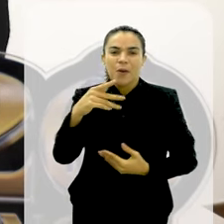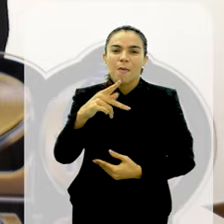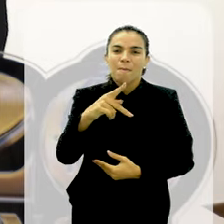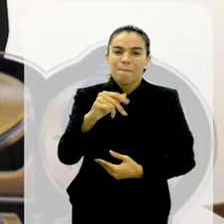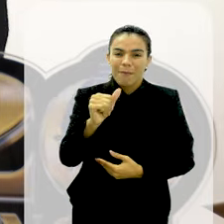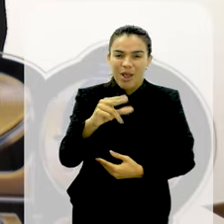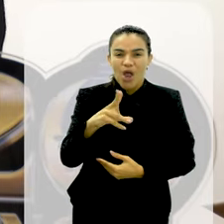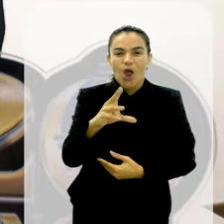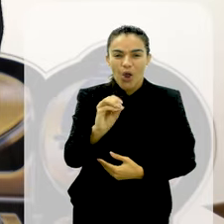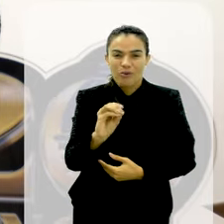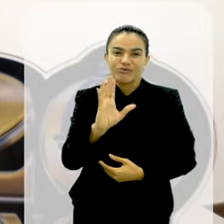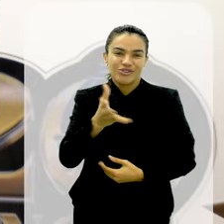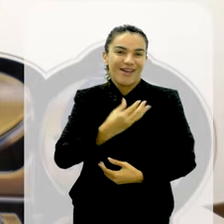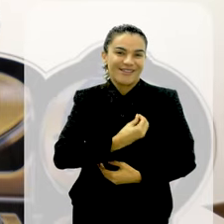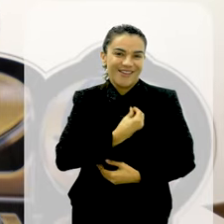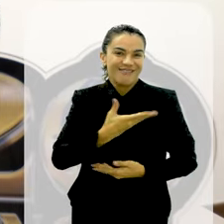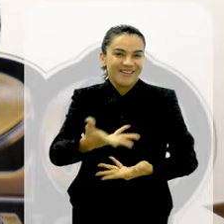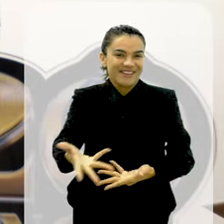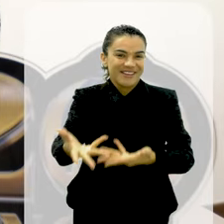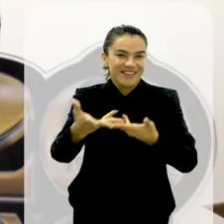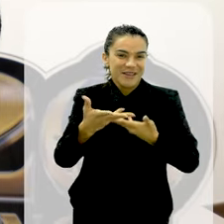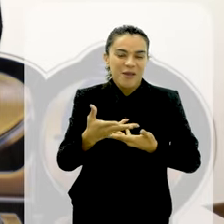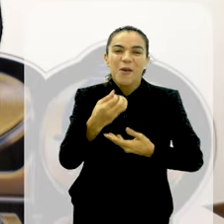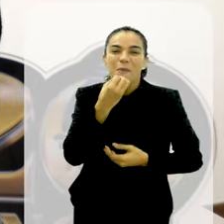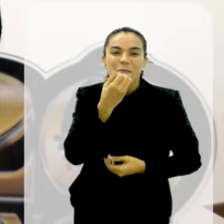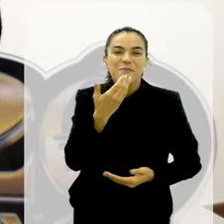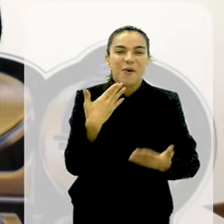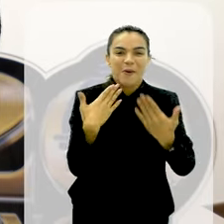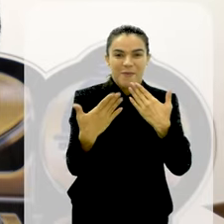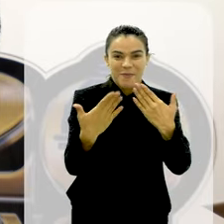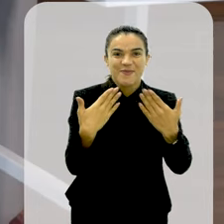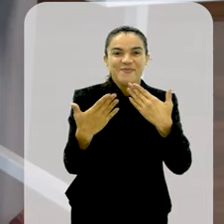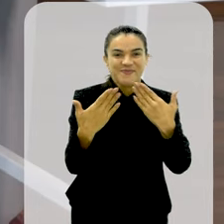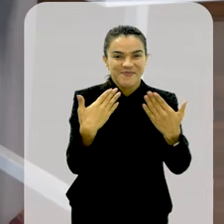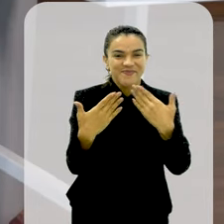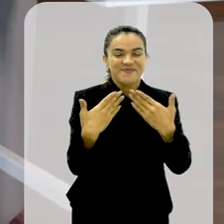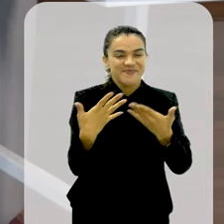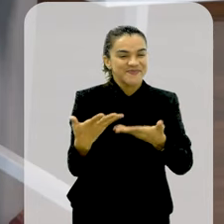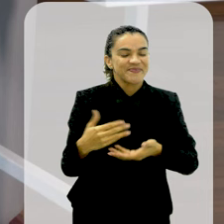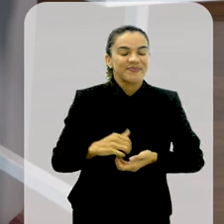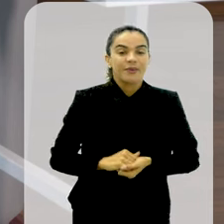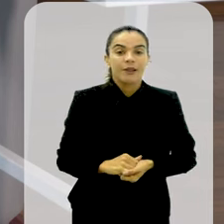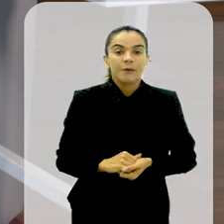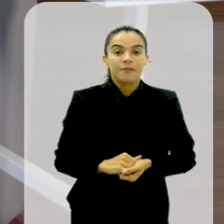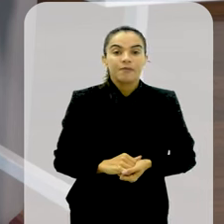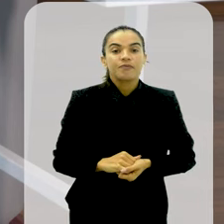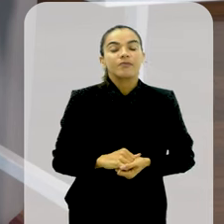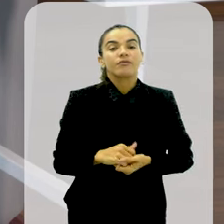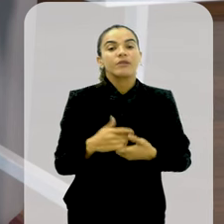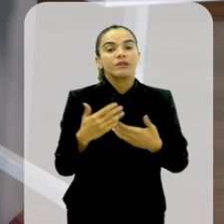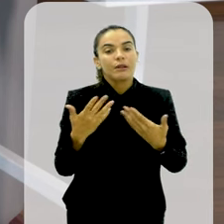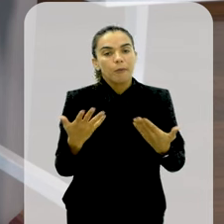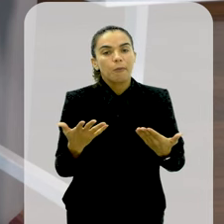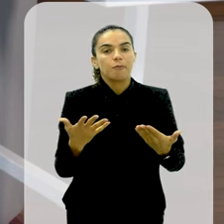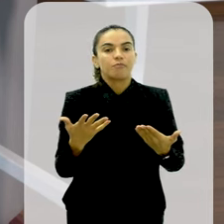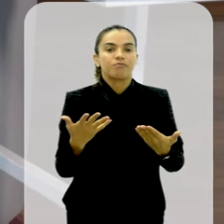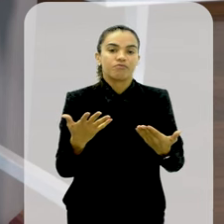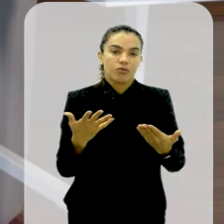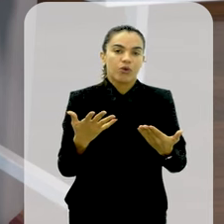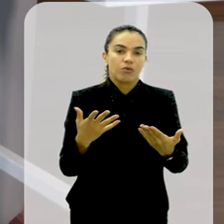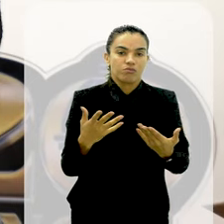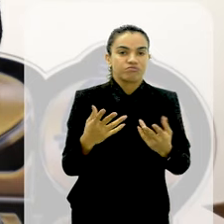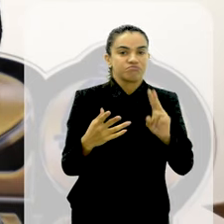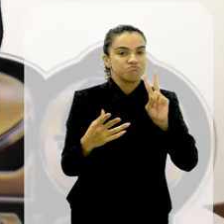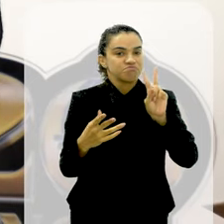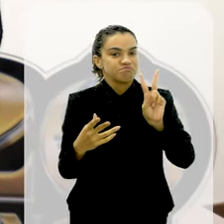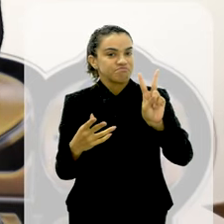O Paulo já esteve aqui, o Paulo vai voltar, porque o Paulo sempre é um bom papo, né? É, ele é maravilhoso. Após a sua dissolução, né,